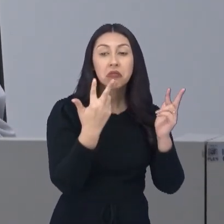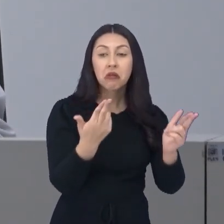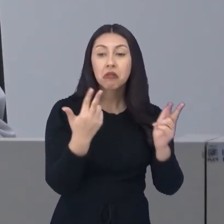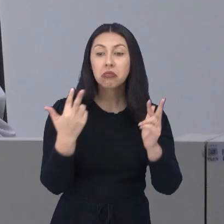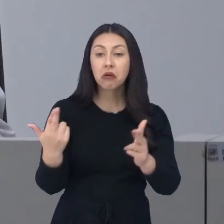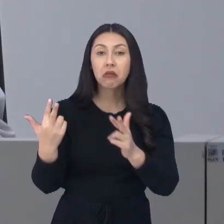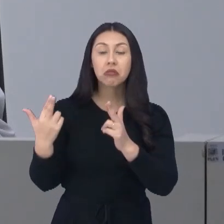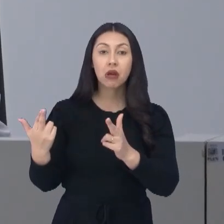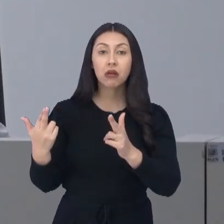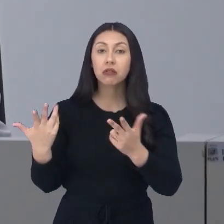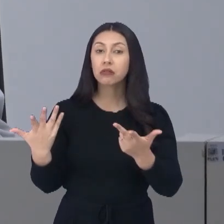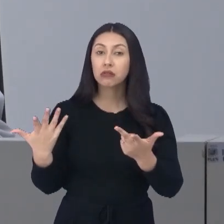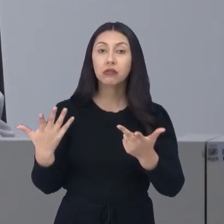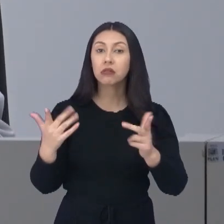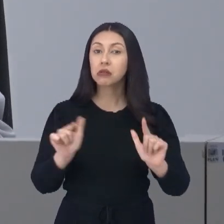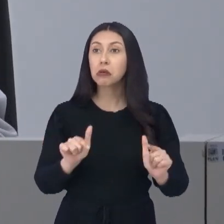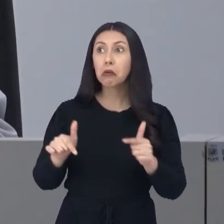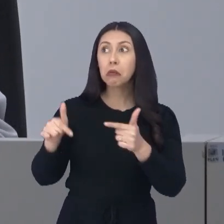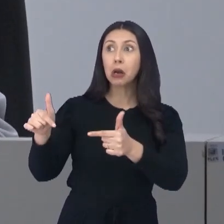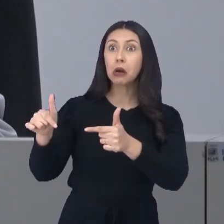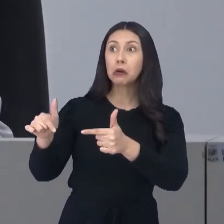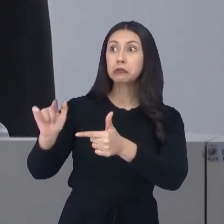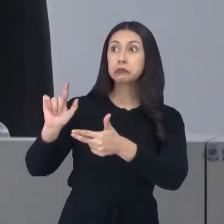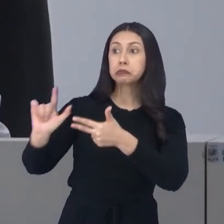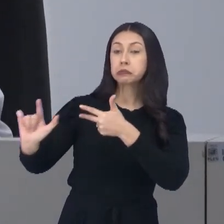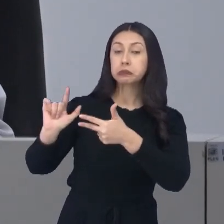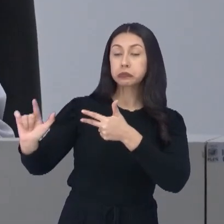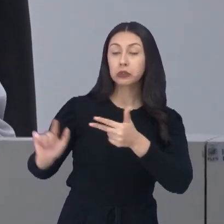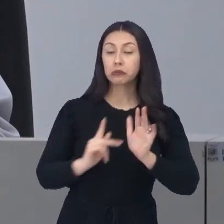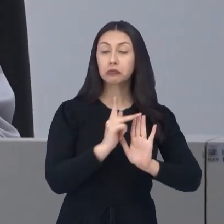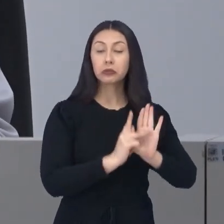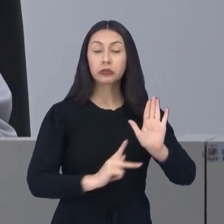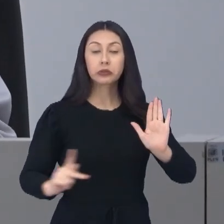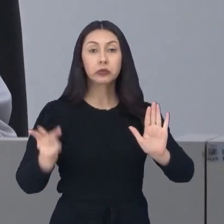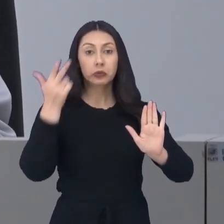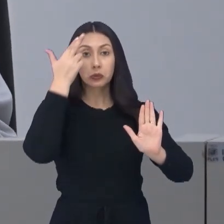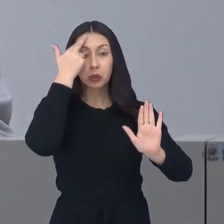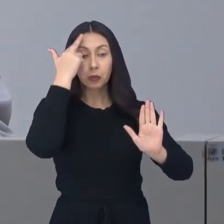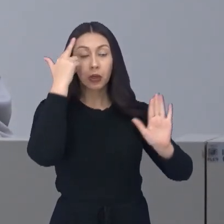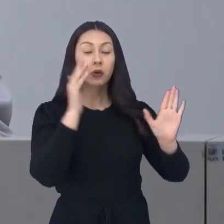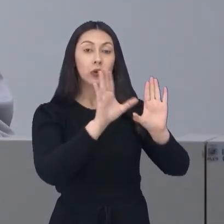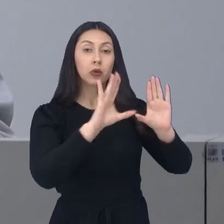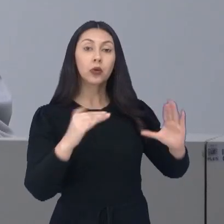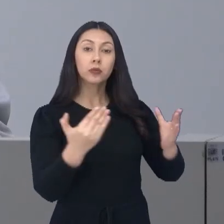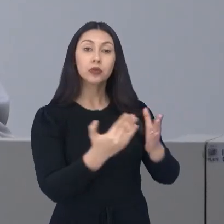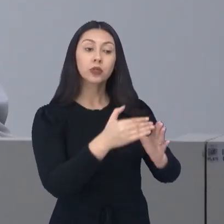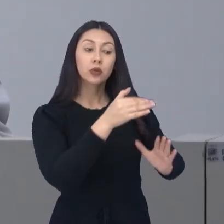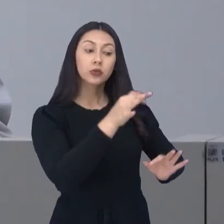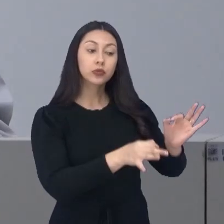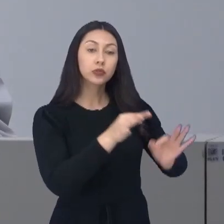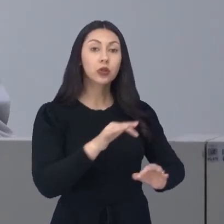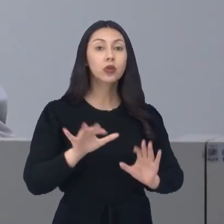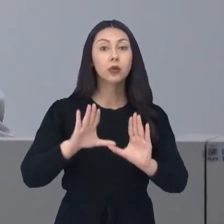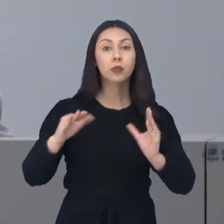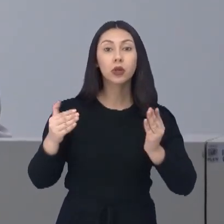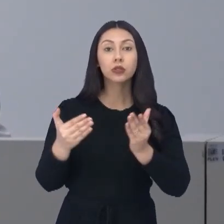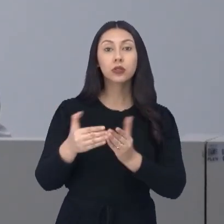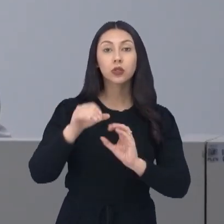iniciativa legislativa. Rito ordinário. Comissões de Justiça, Educação e